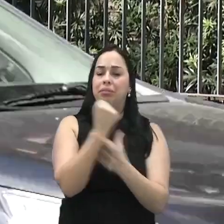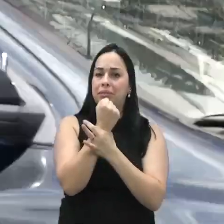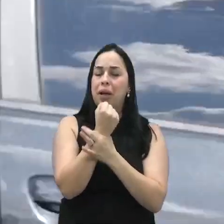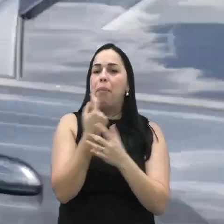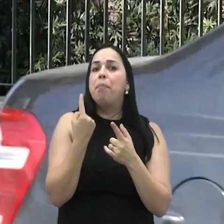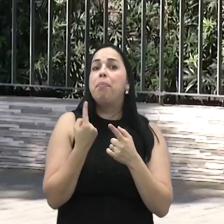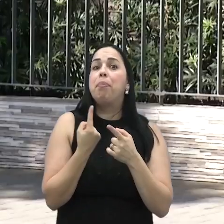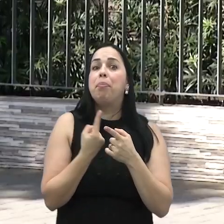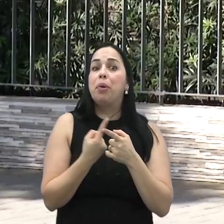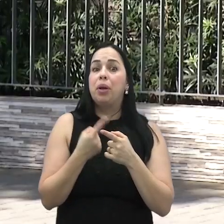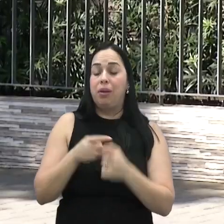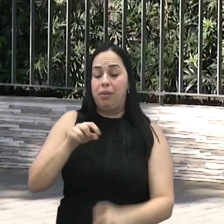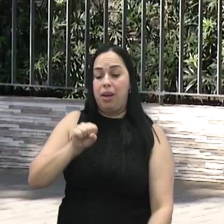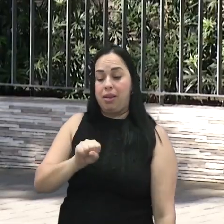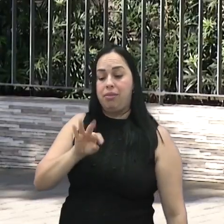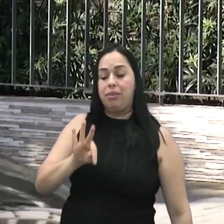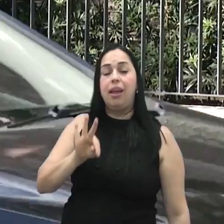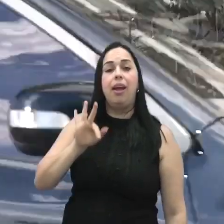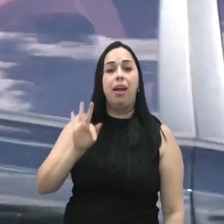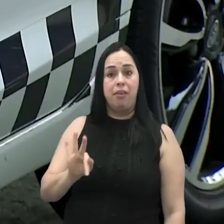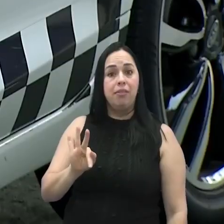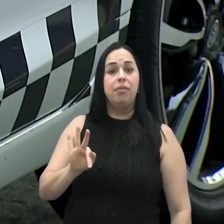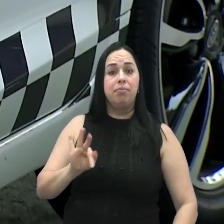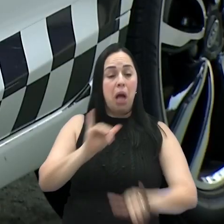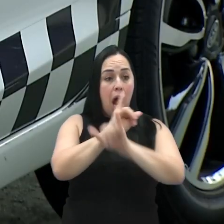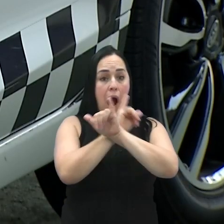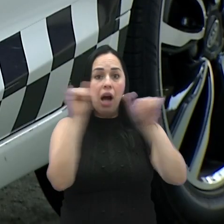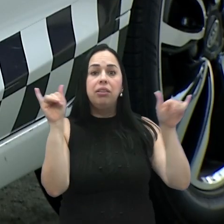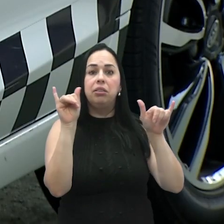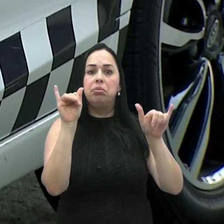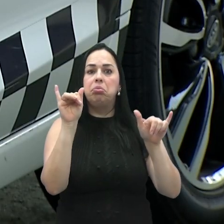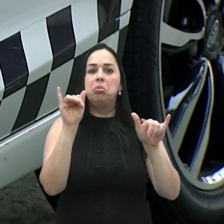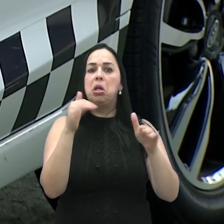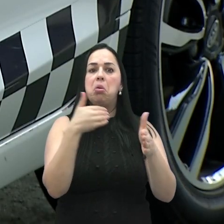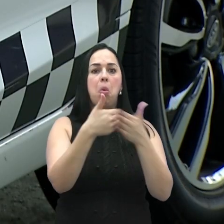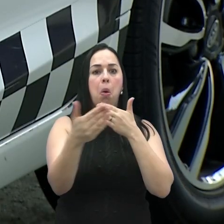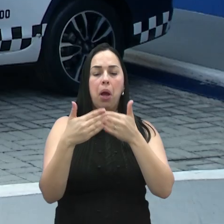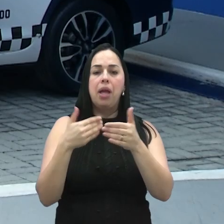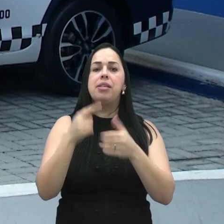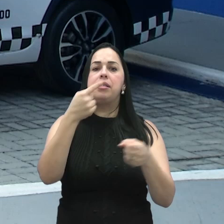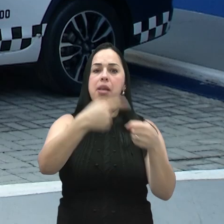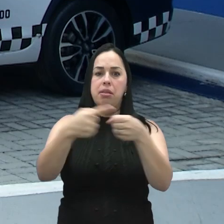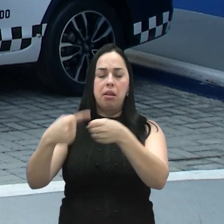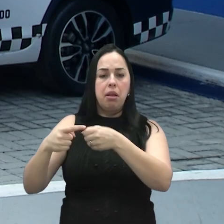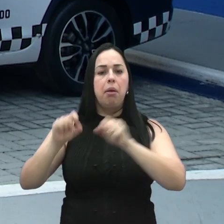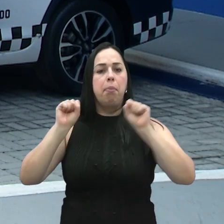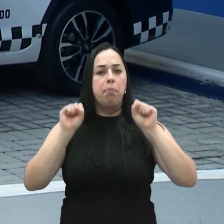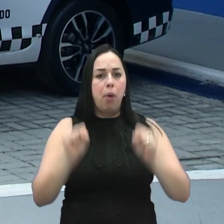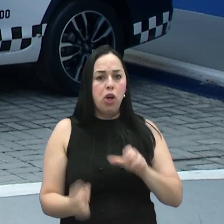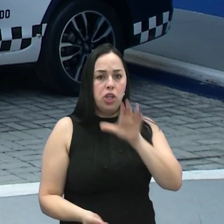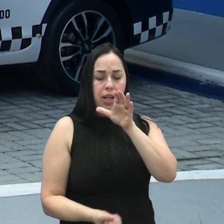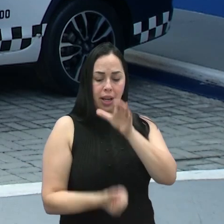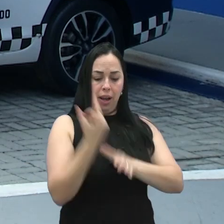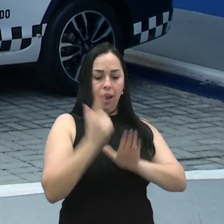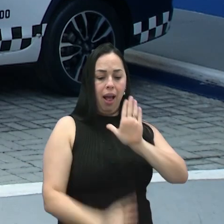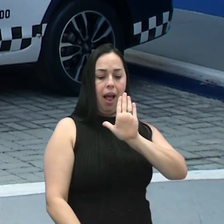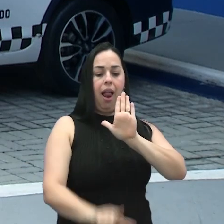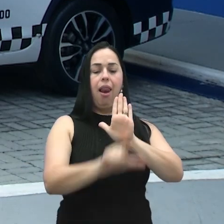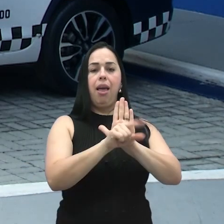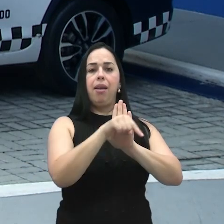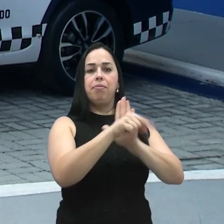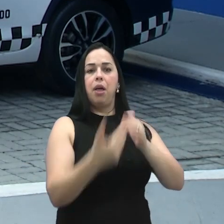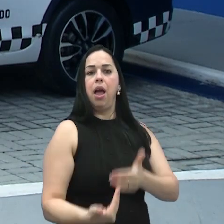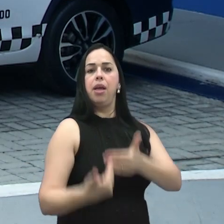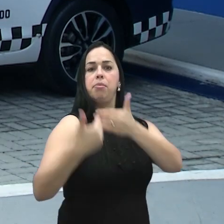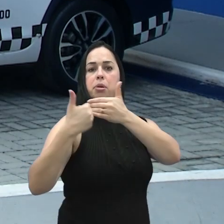Isso porque o Supremo Tribunal Federal decidiu que cada município tem autonomia para atribuir à